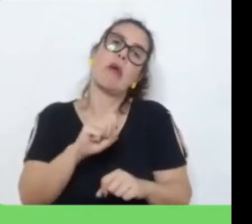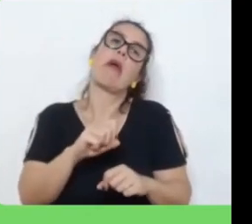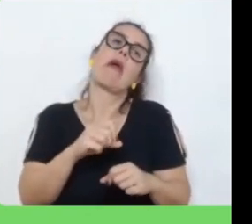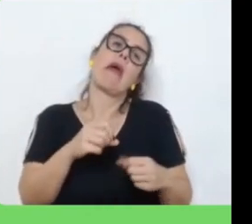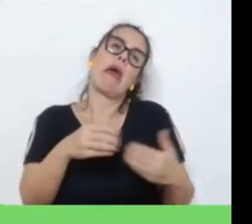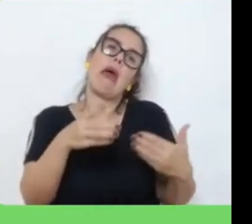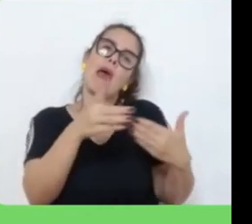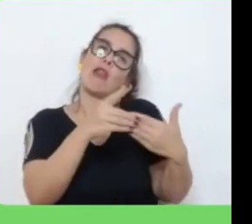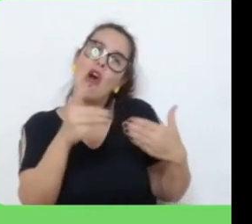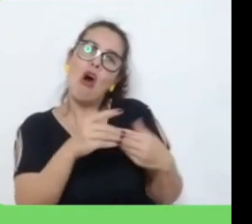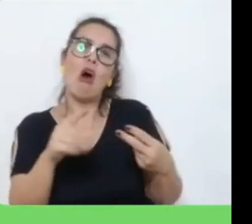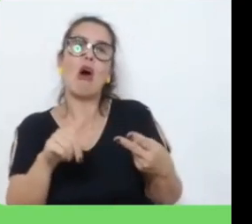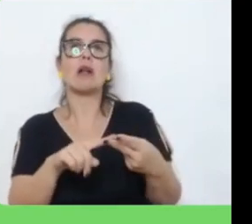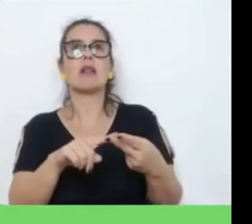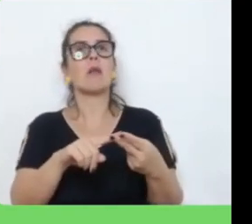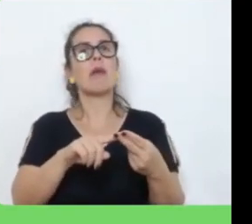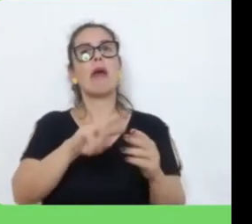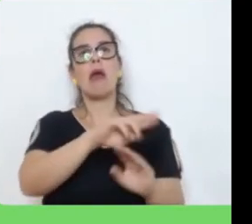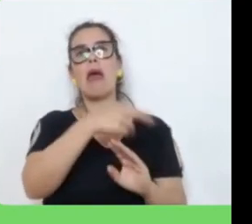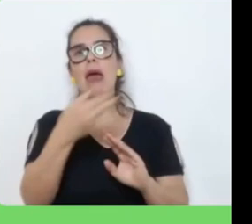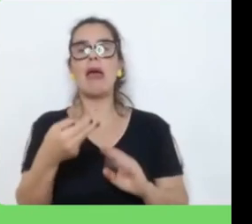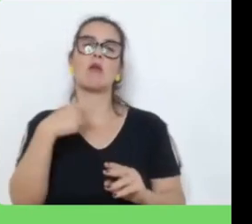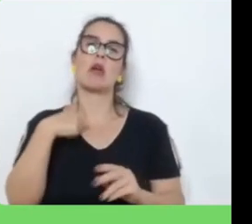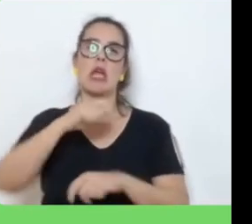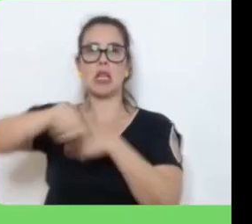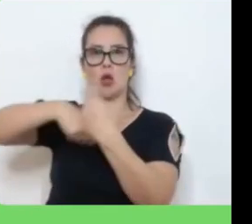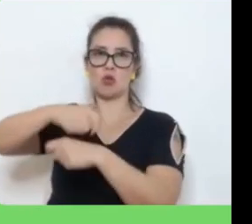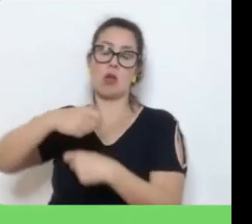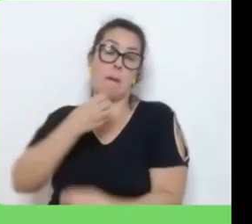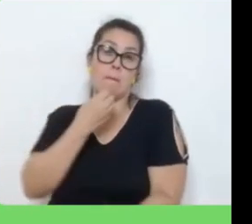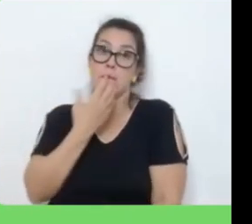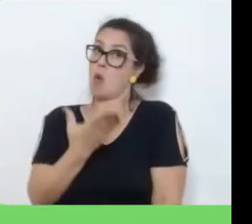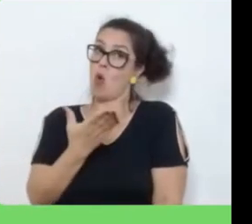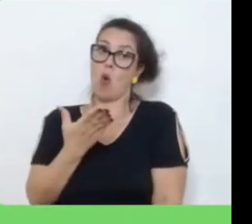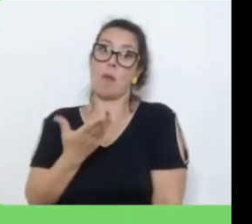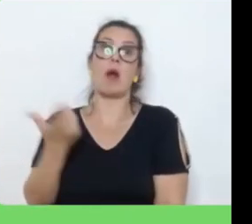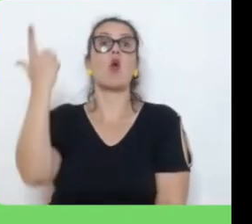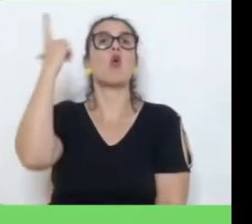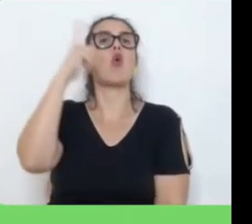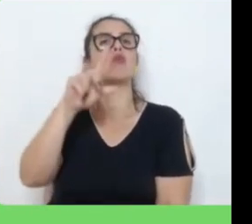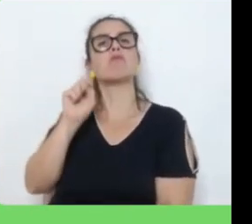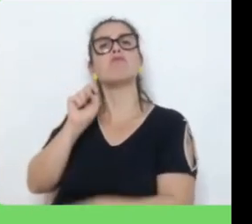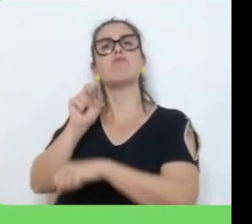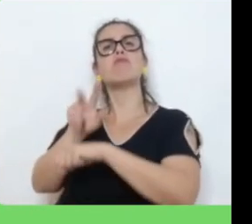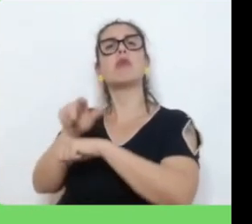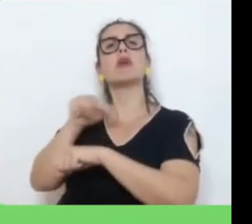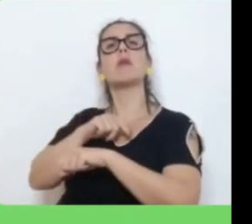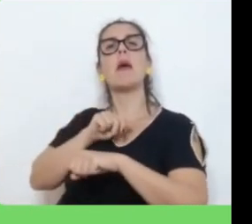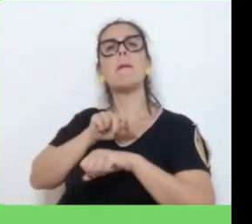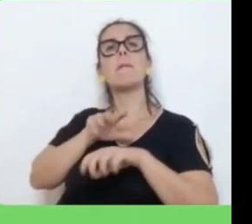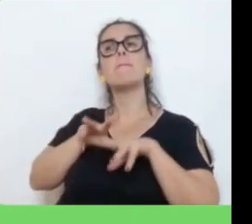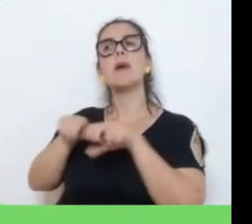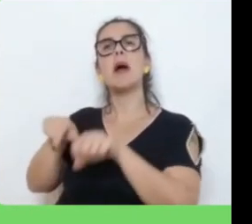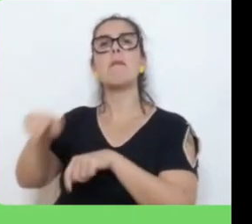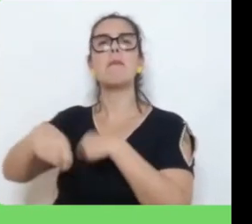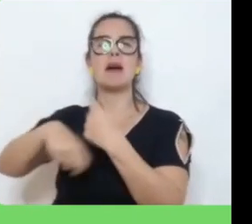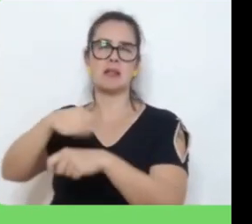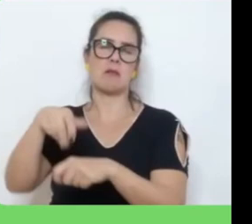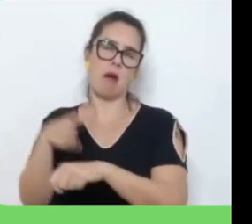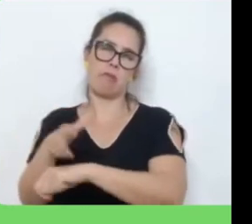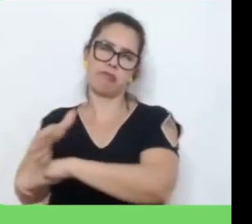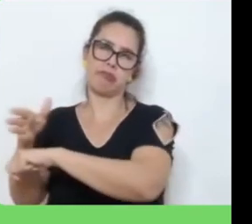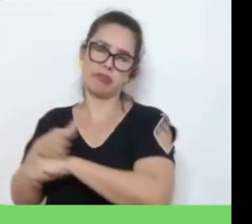o Brasil Então tinha um cenário perfeito para eles entrarem e cada vez mais dentro desses